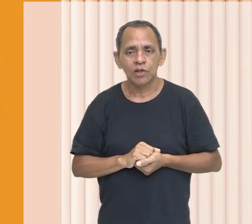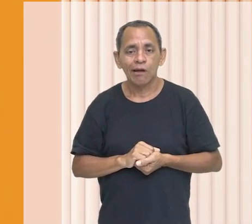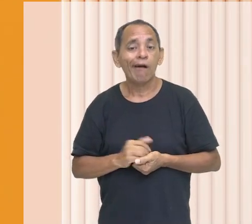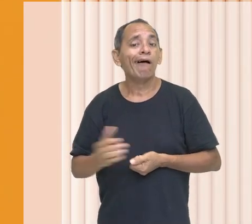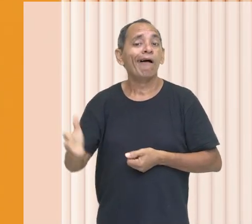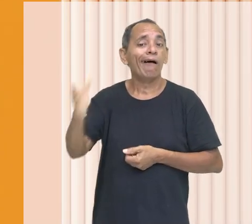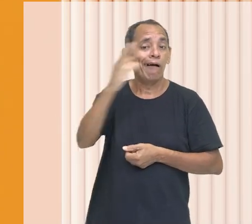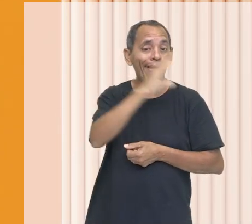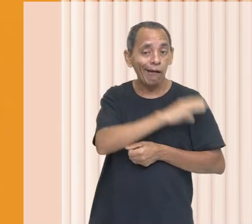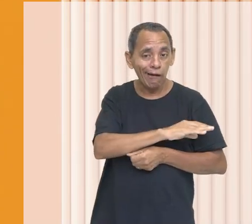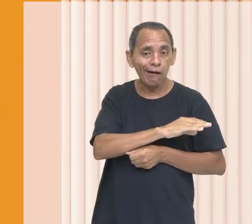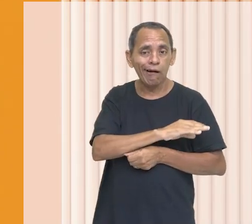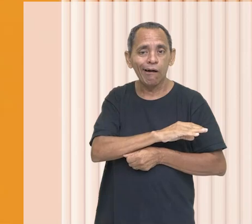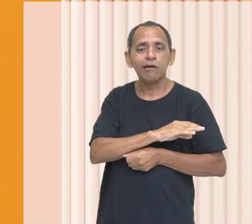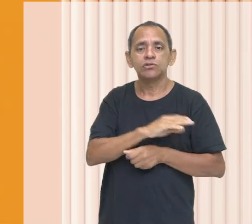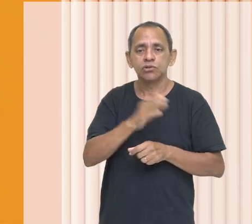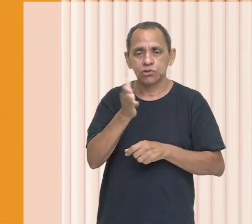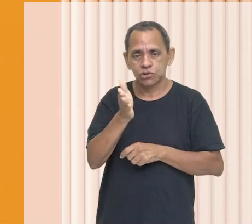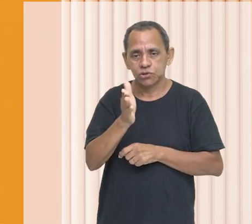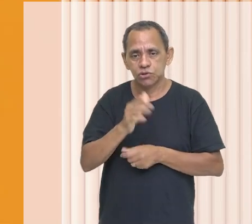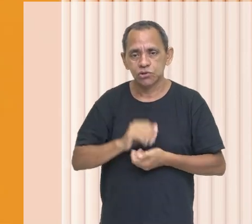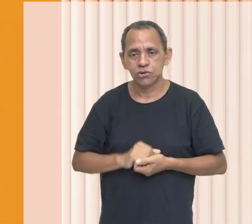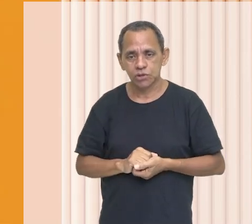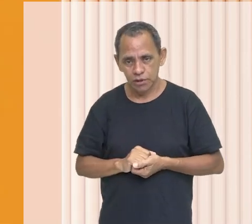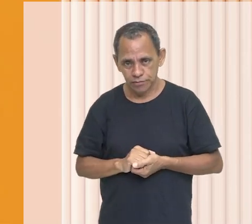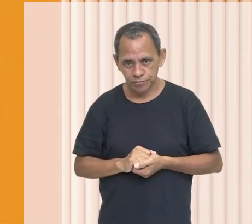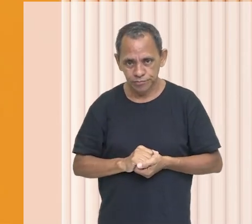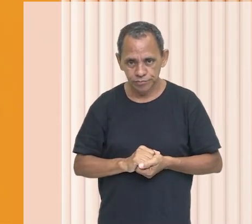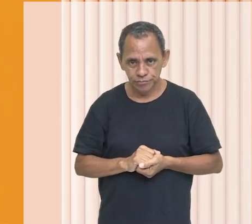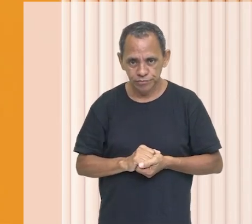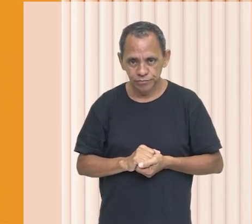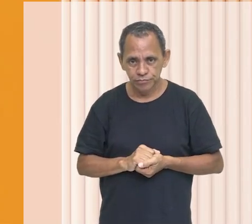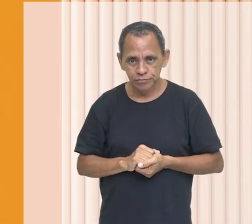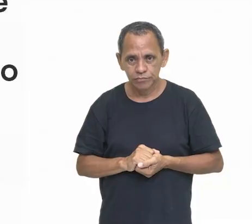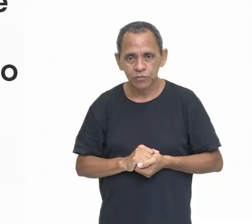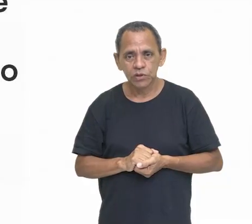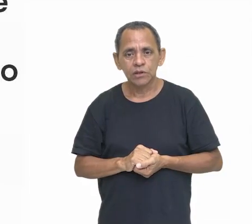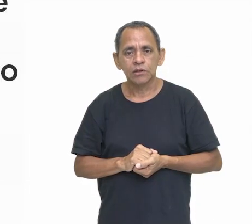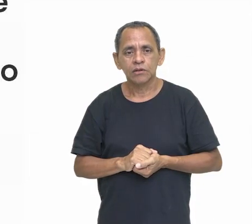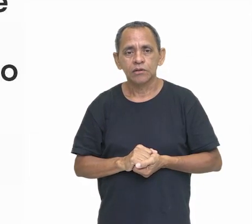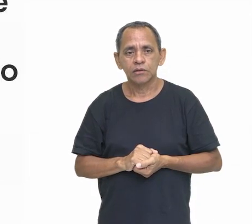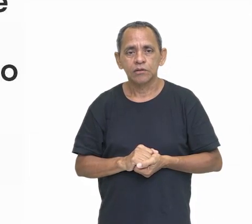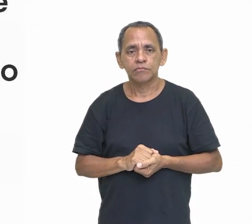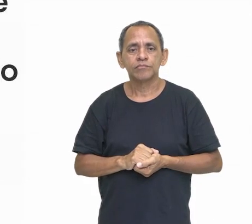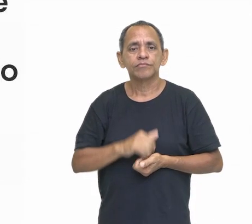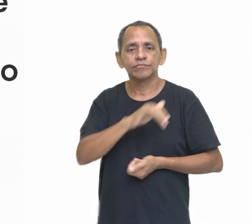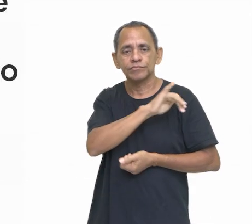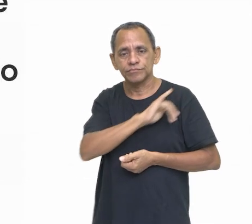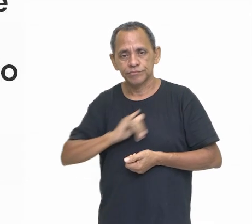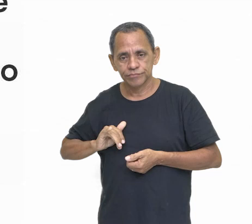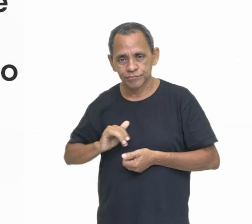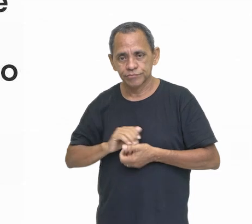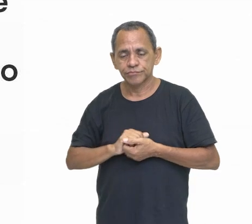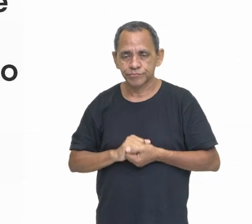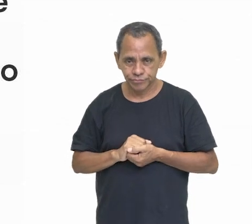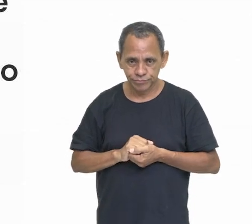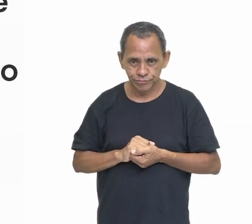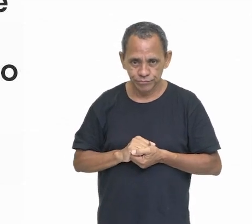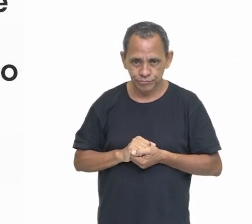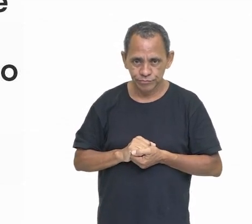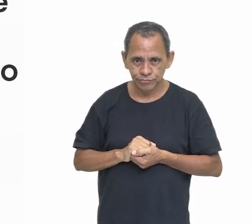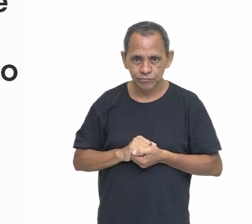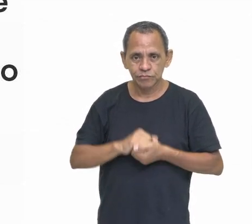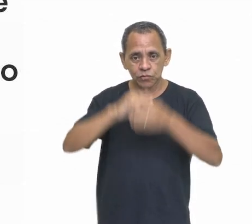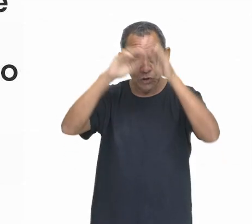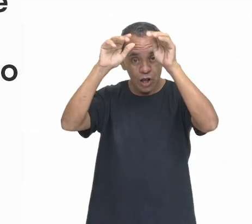pré-colombiano, aqui da região das Américas, e que é fundamental, o Império Azteca. Os